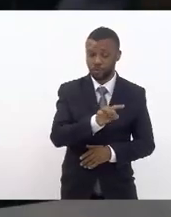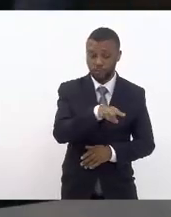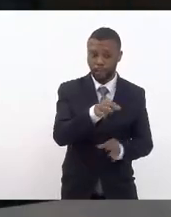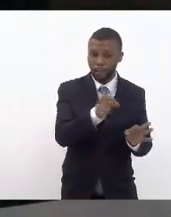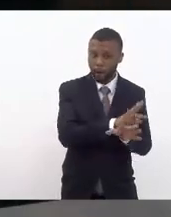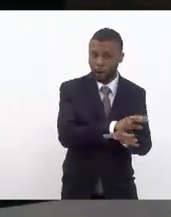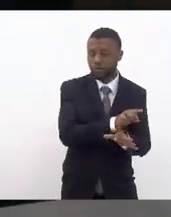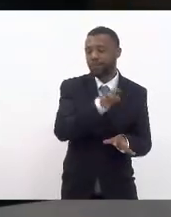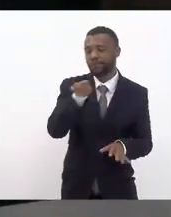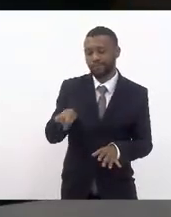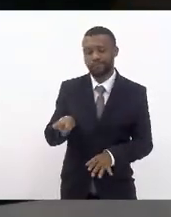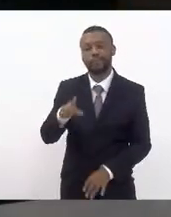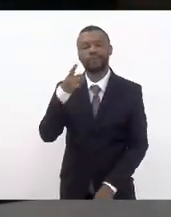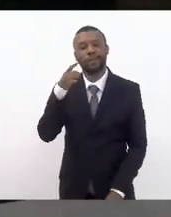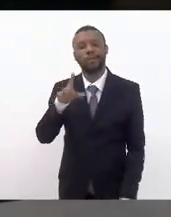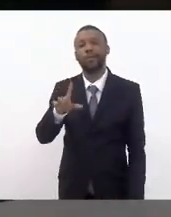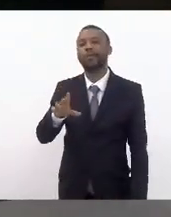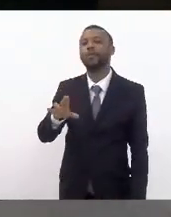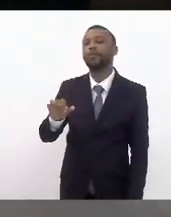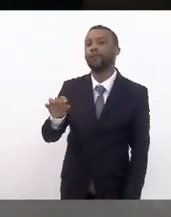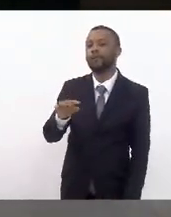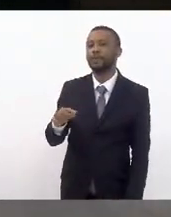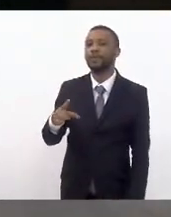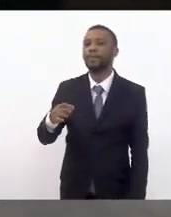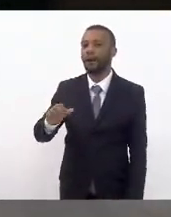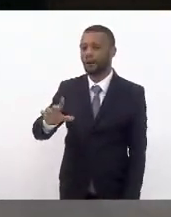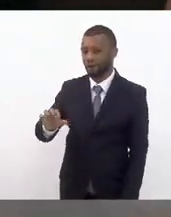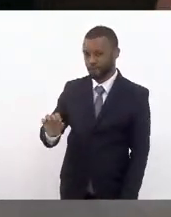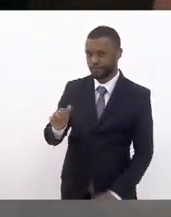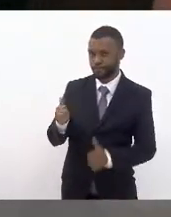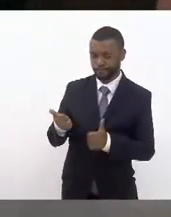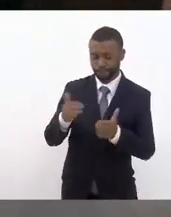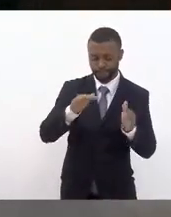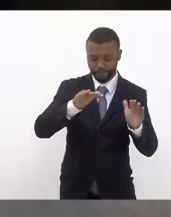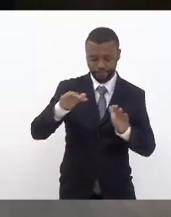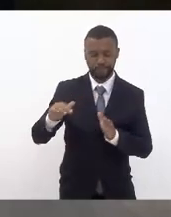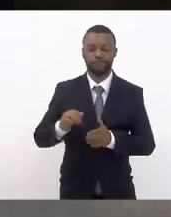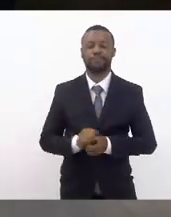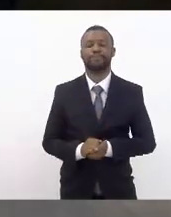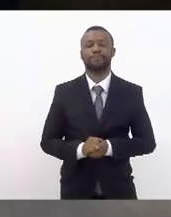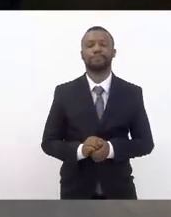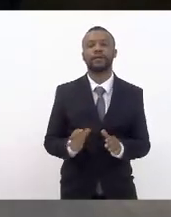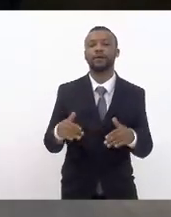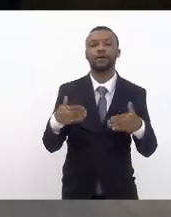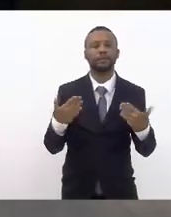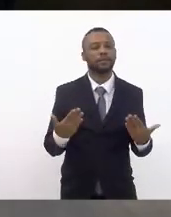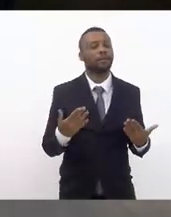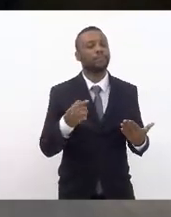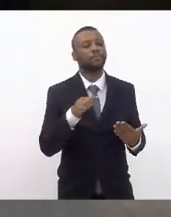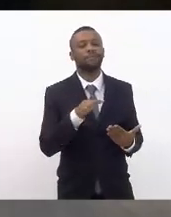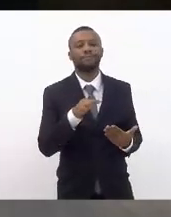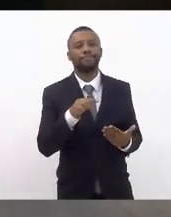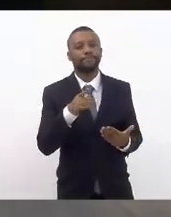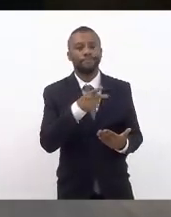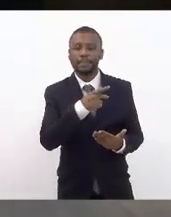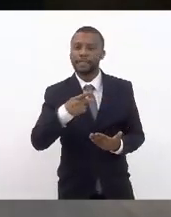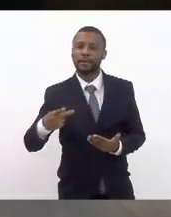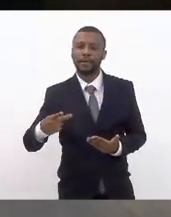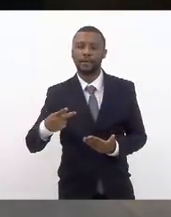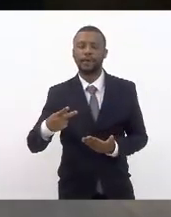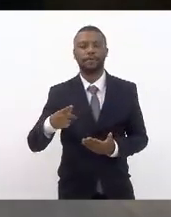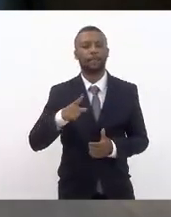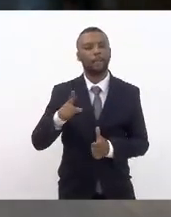Senhor presidente. Presidente, também, presidente. Queria, em primeiro lugar, saudar a todas